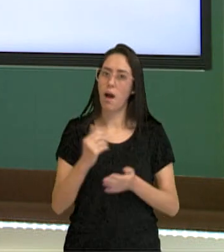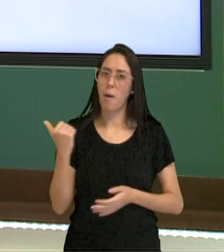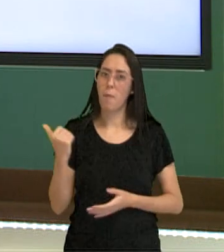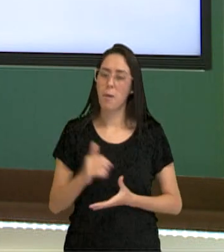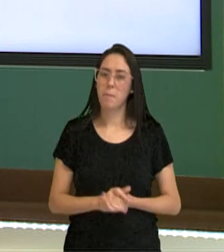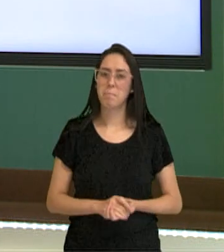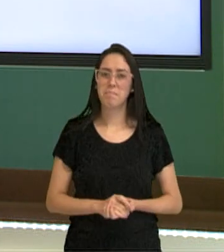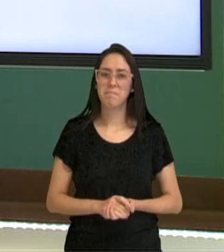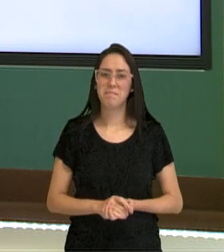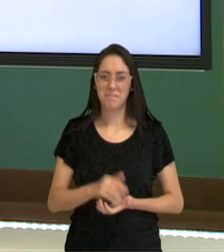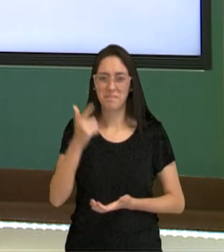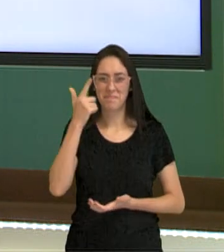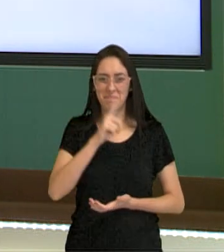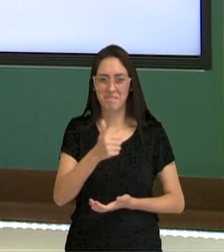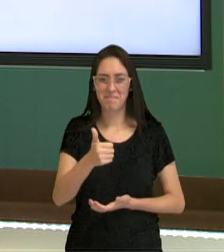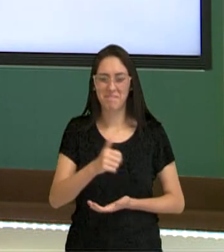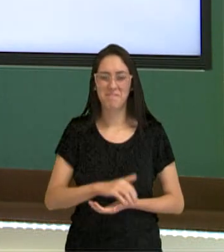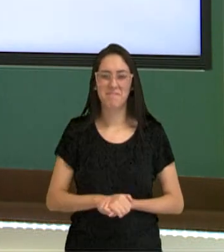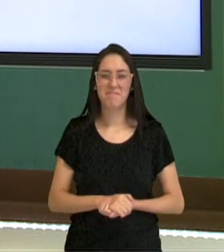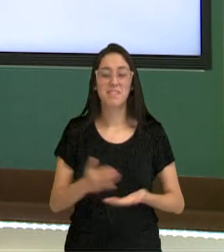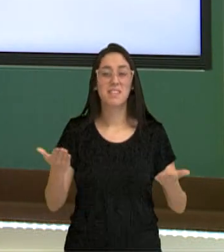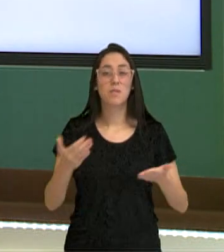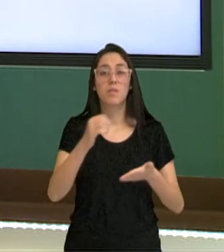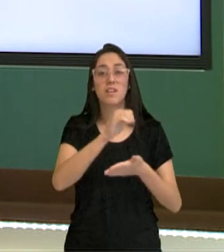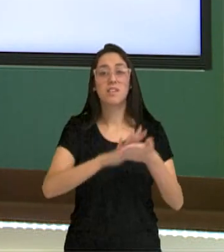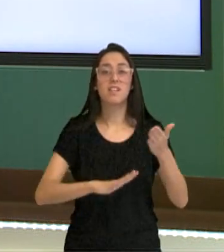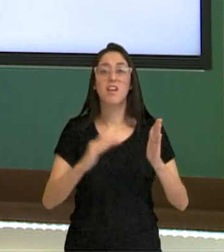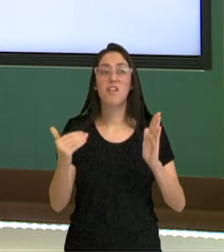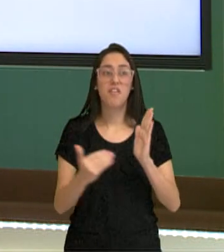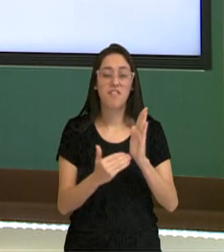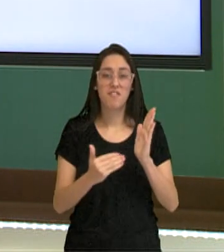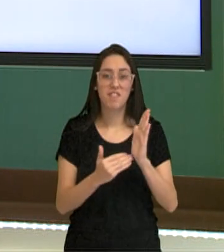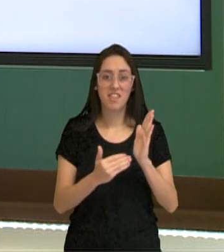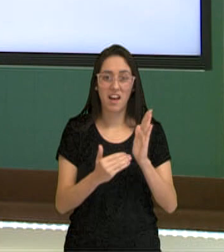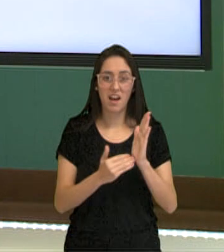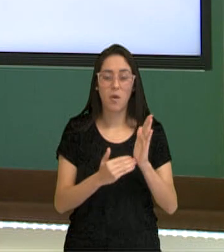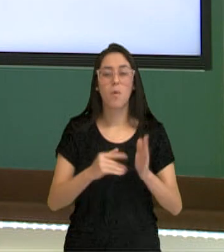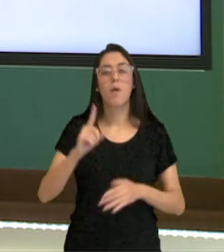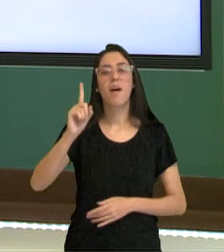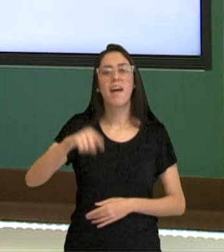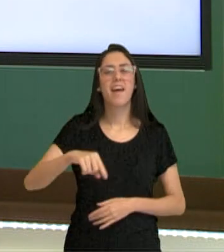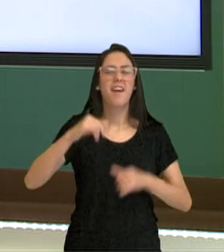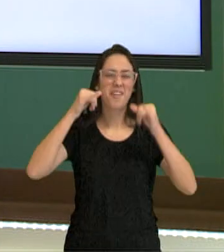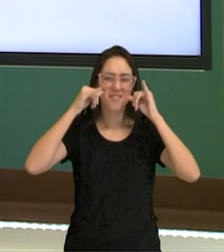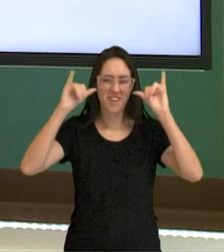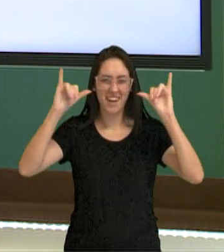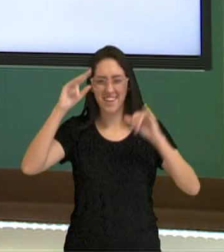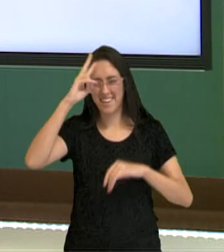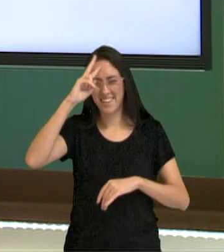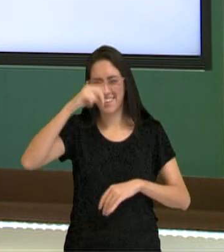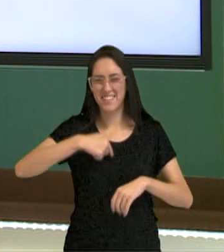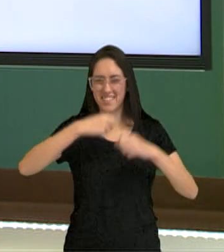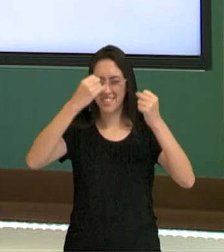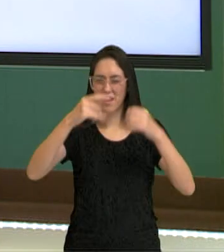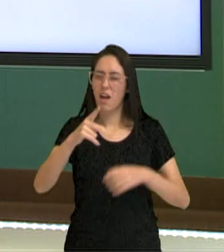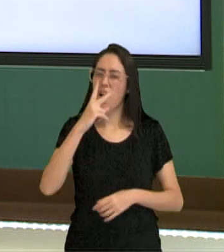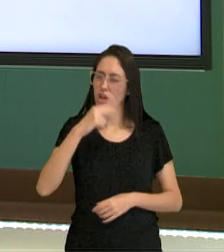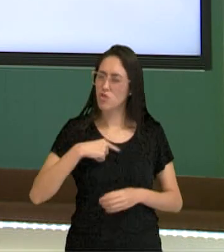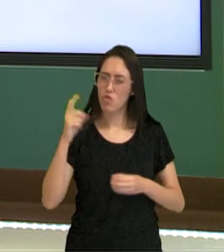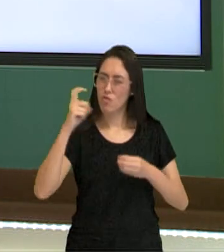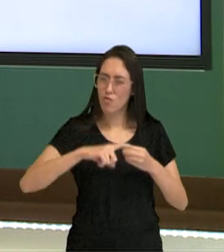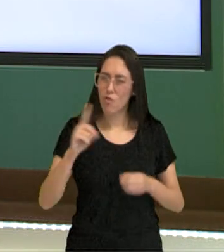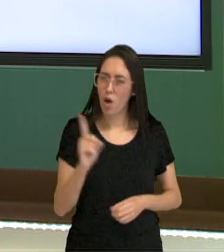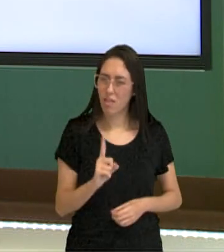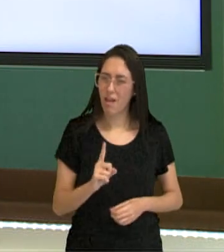certo? E agora vamos para o nosso último, que é a questão das vacas. Lembra das vacas? Achou que eu não ia voltar nela, né?